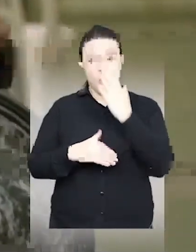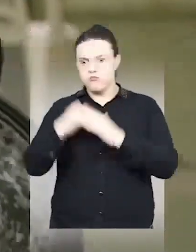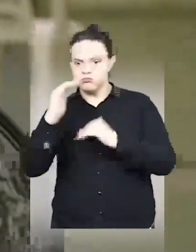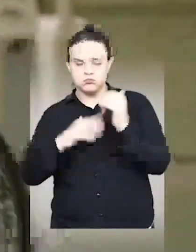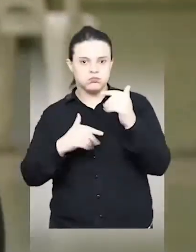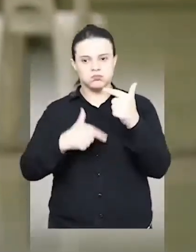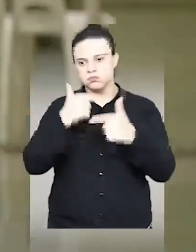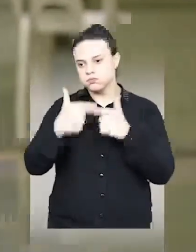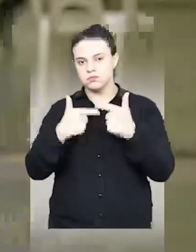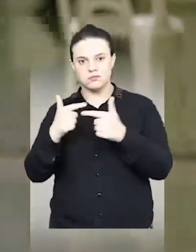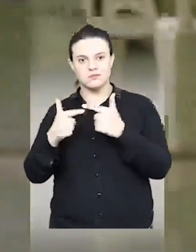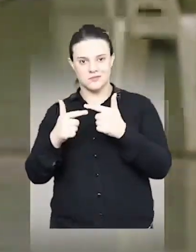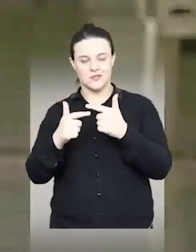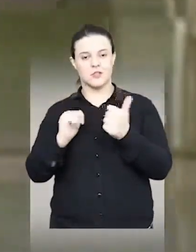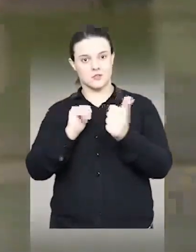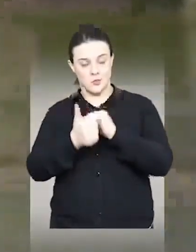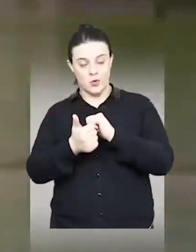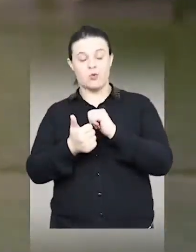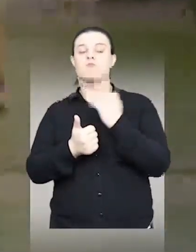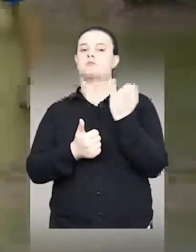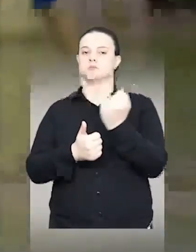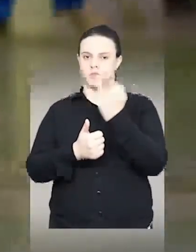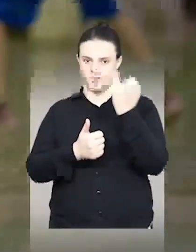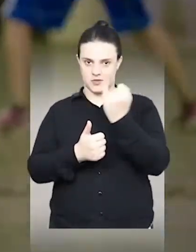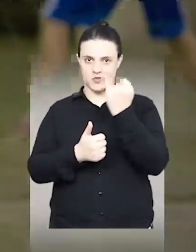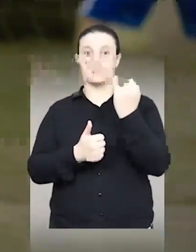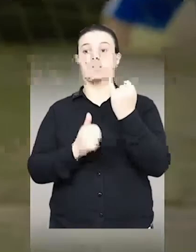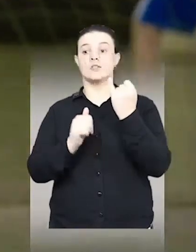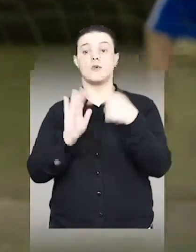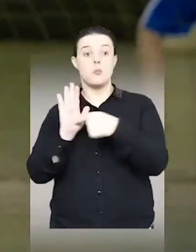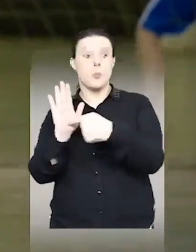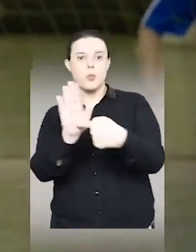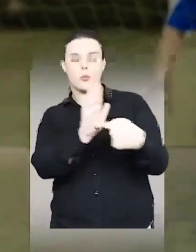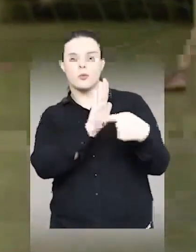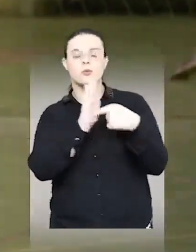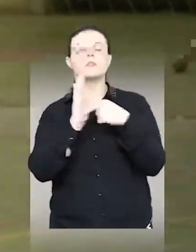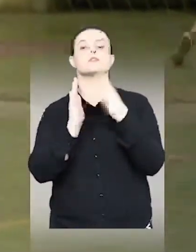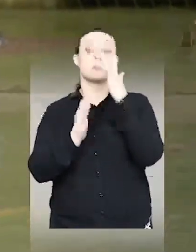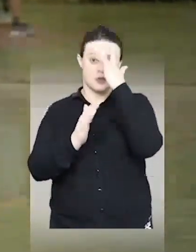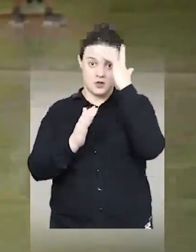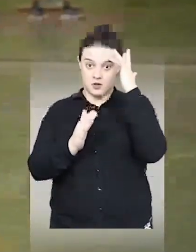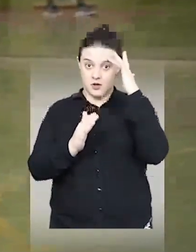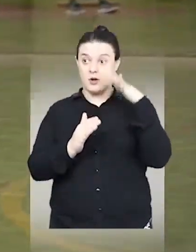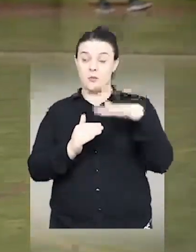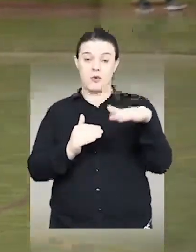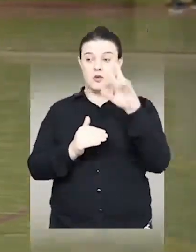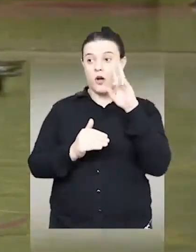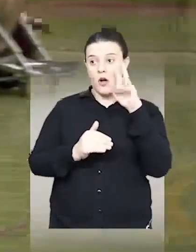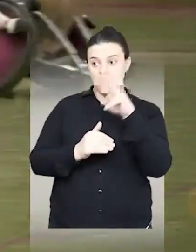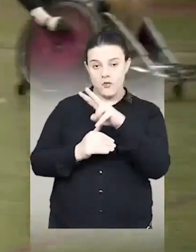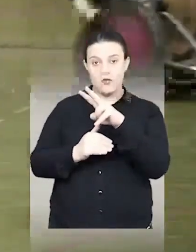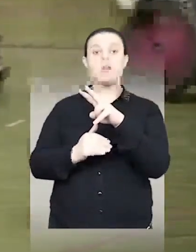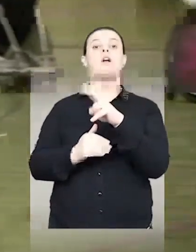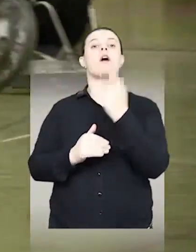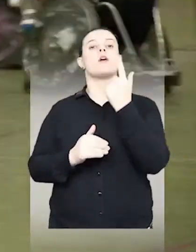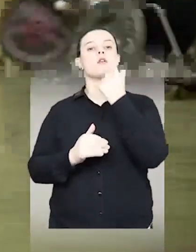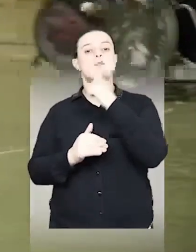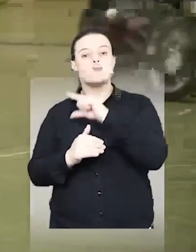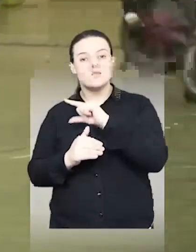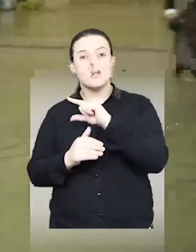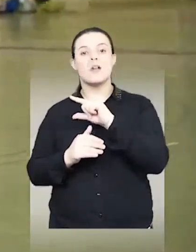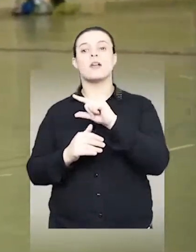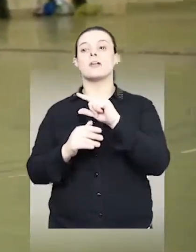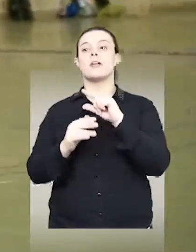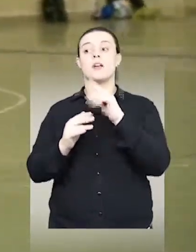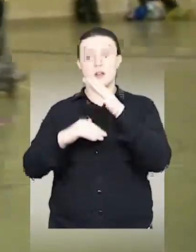mas com bom desempenho, né? Acho que é com exemplo que a gente faz, com